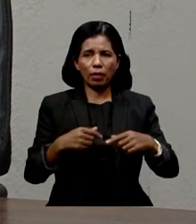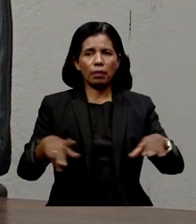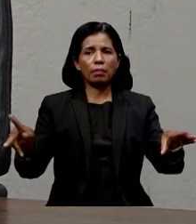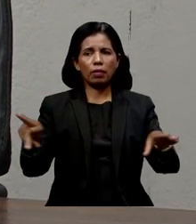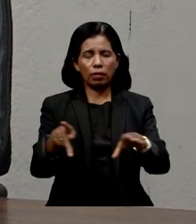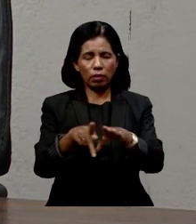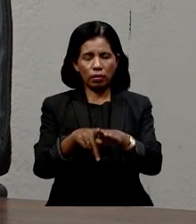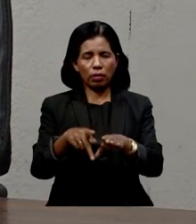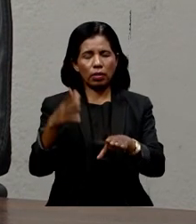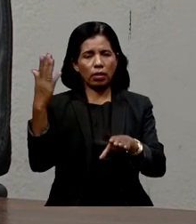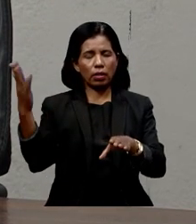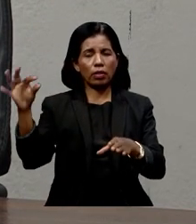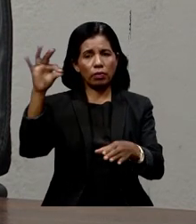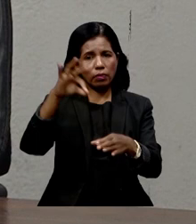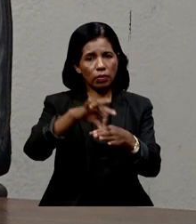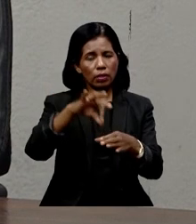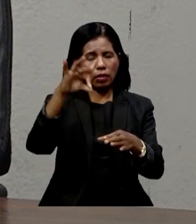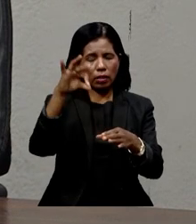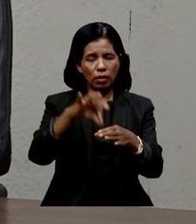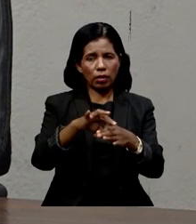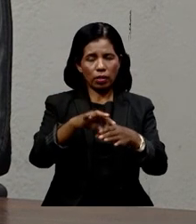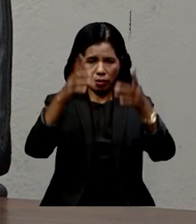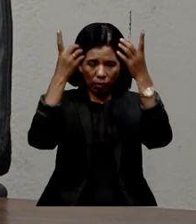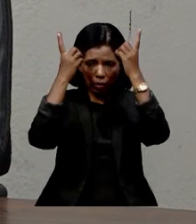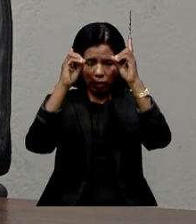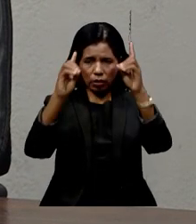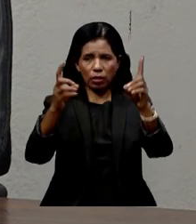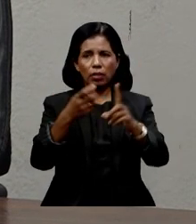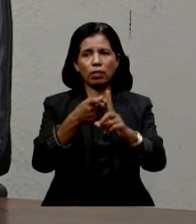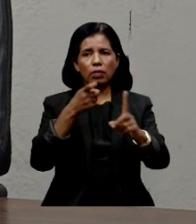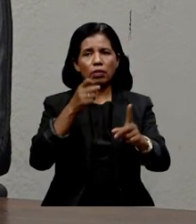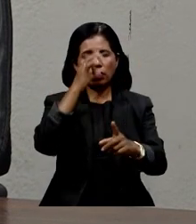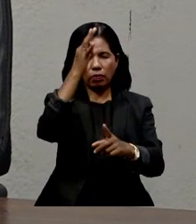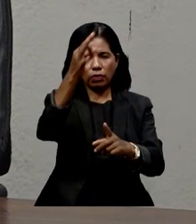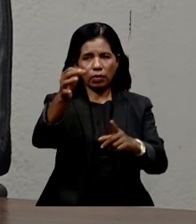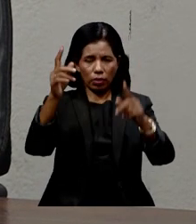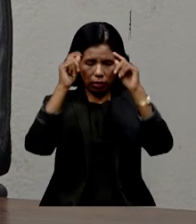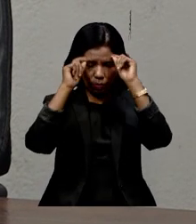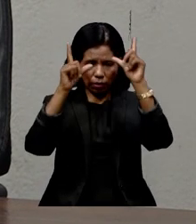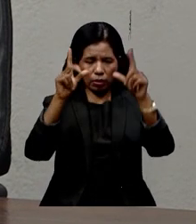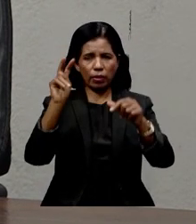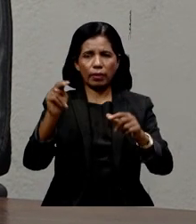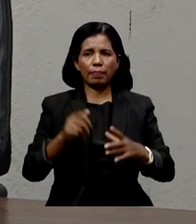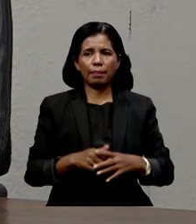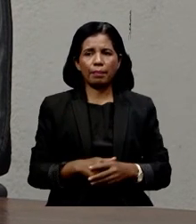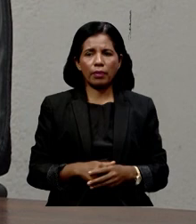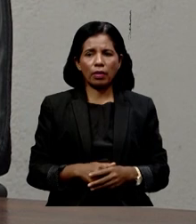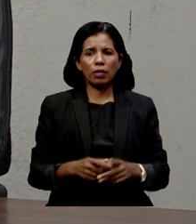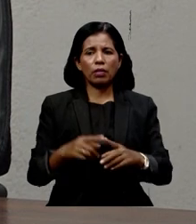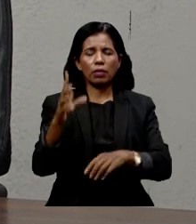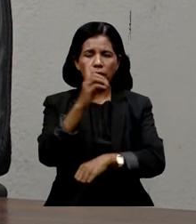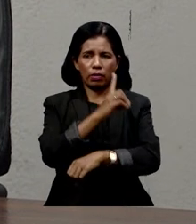participa em um referendum e decide o futuro Timor-Leste. E hoje em